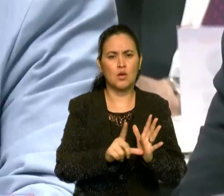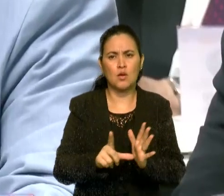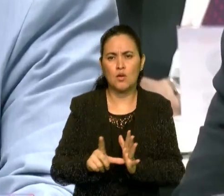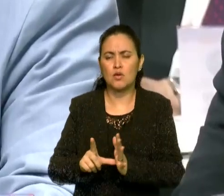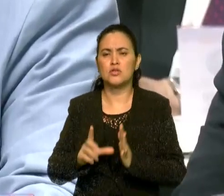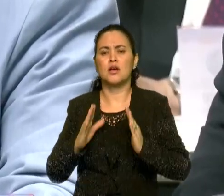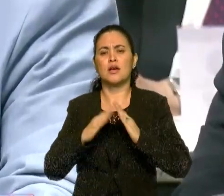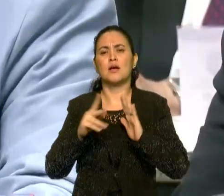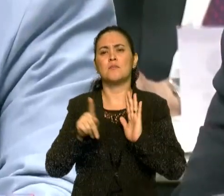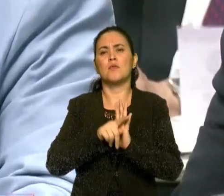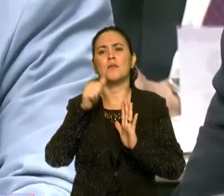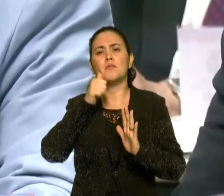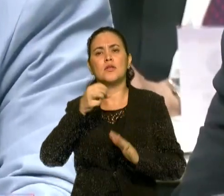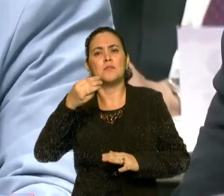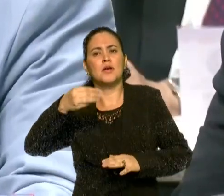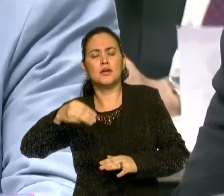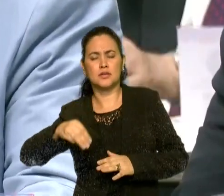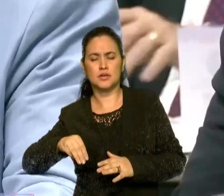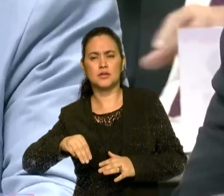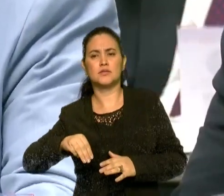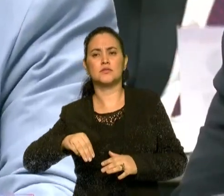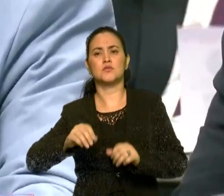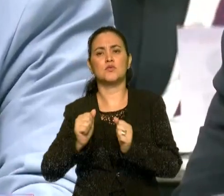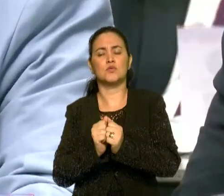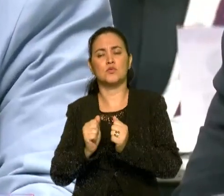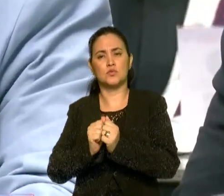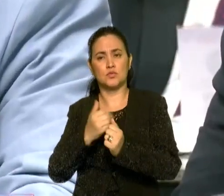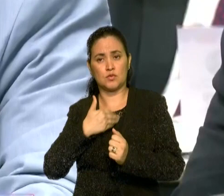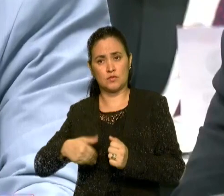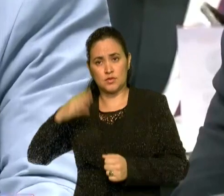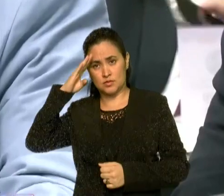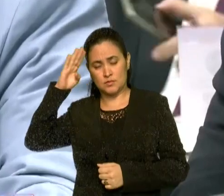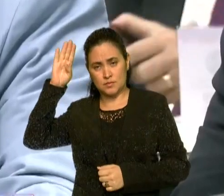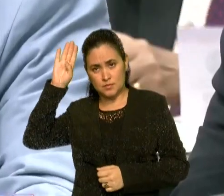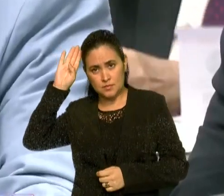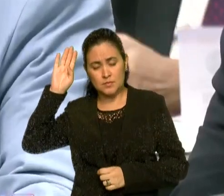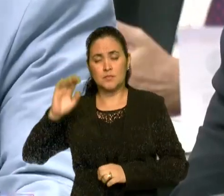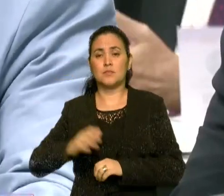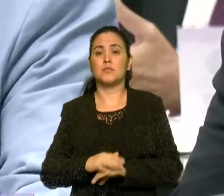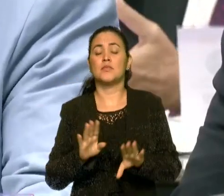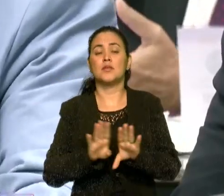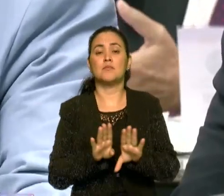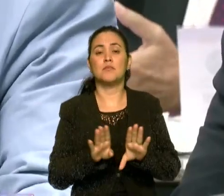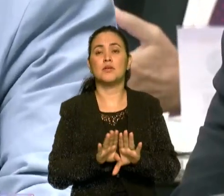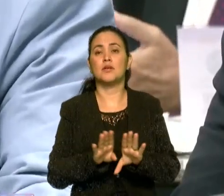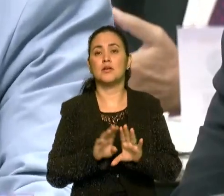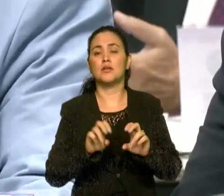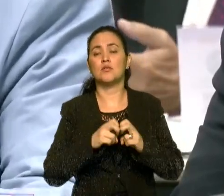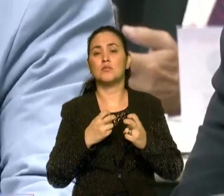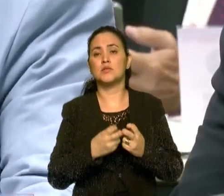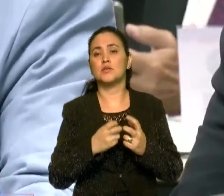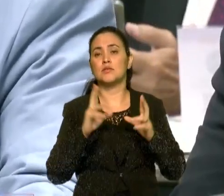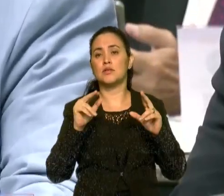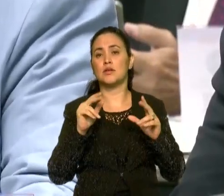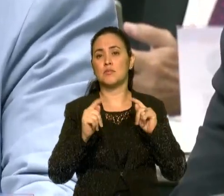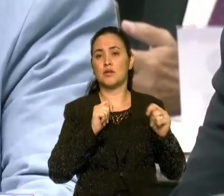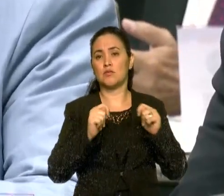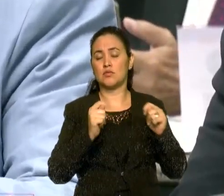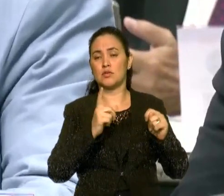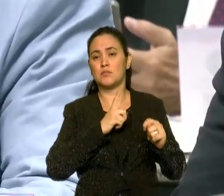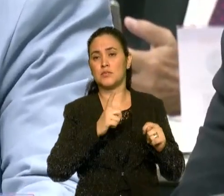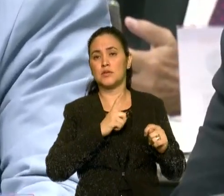coloco, através da Comissão de Assuntos Econômicos, que também tem a companheira Cláudia Coutinho, mas também